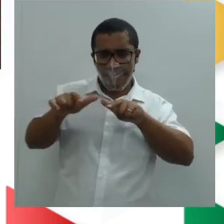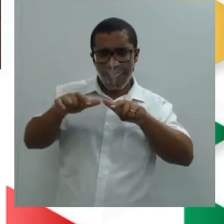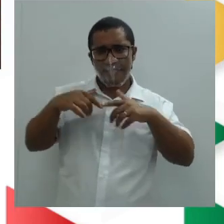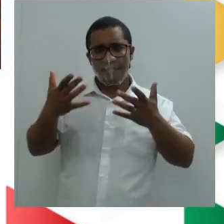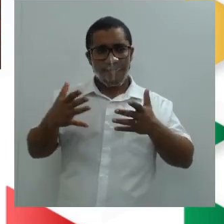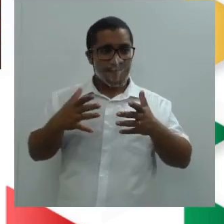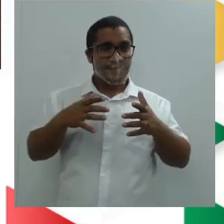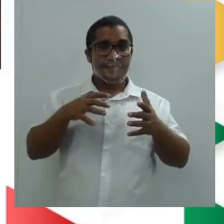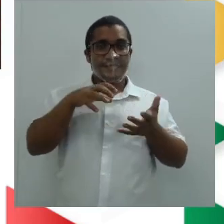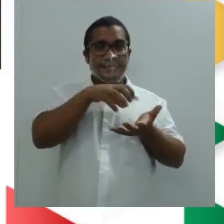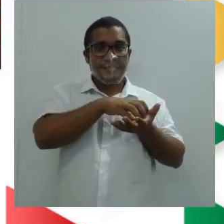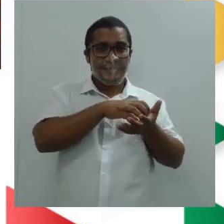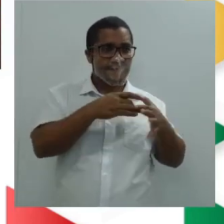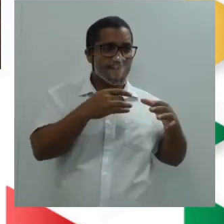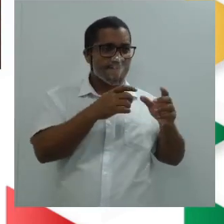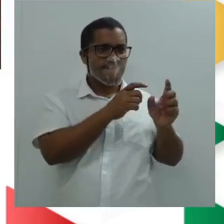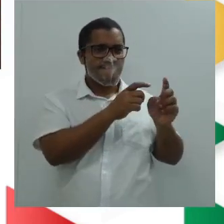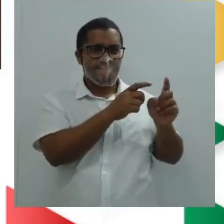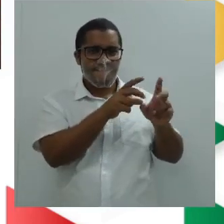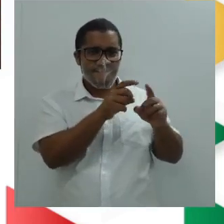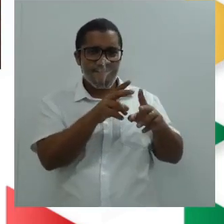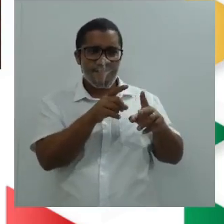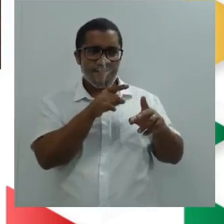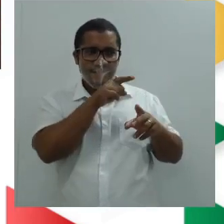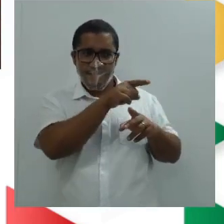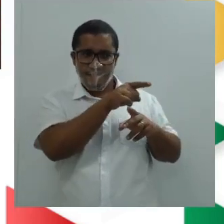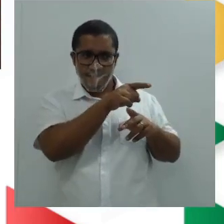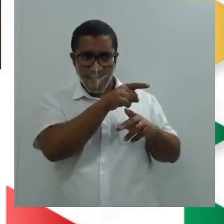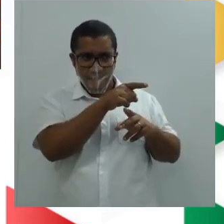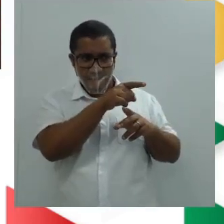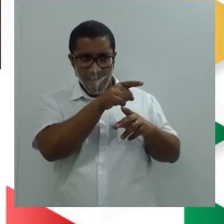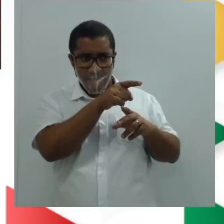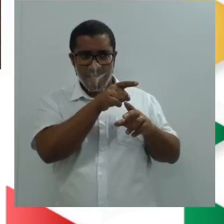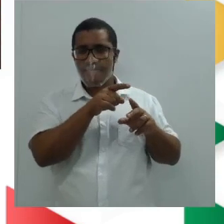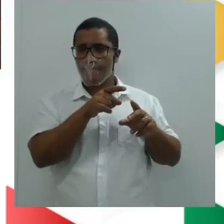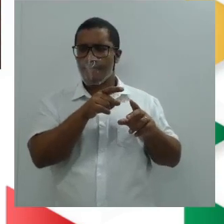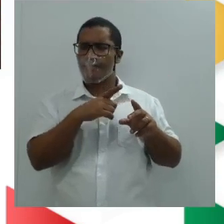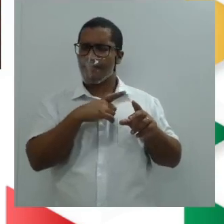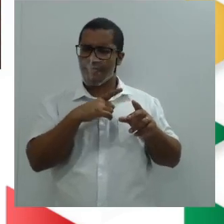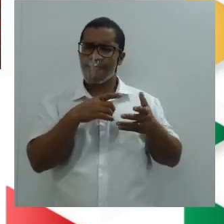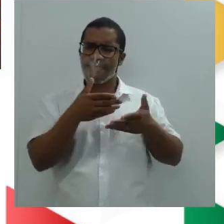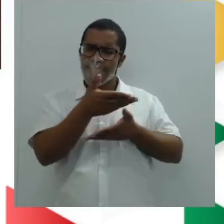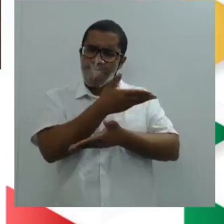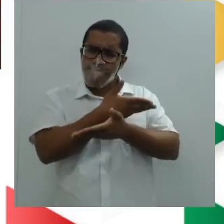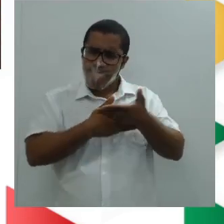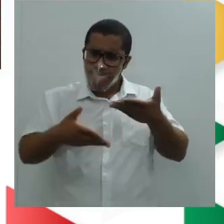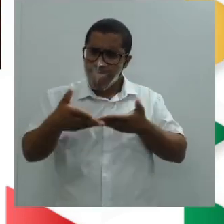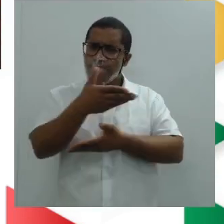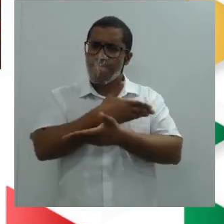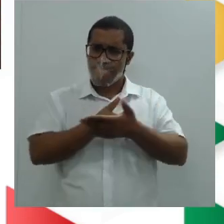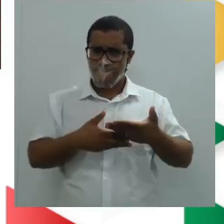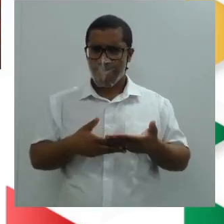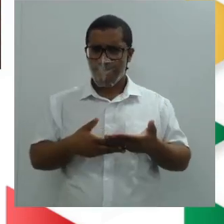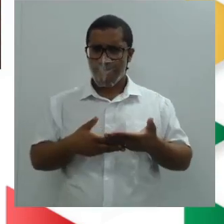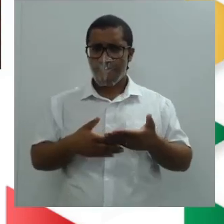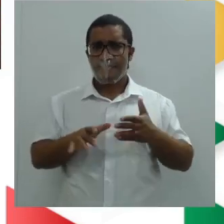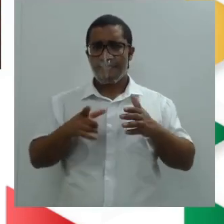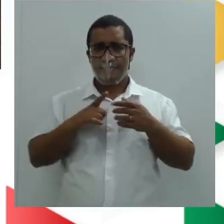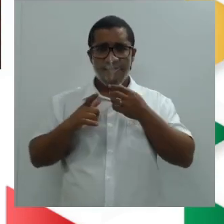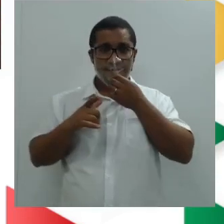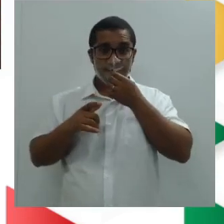uma cidade vizinha, as relações de comércio e de serviços locais são abundantes. Interações que marcam